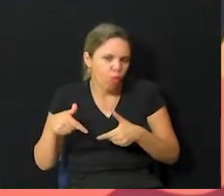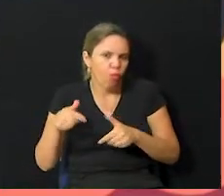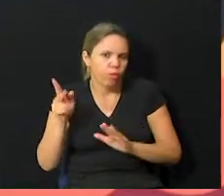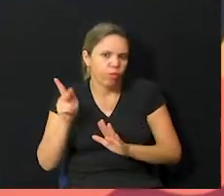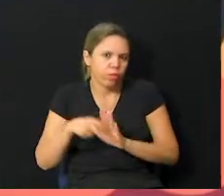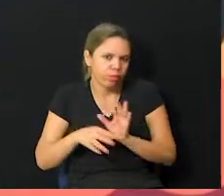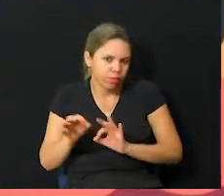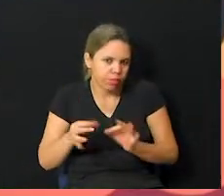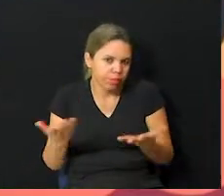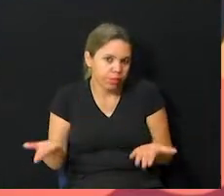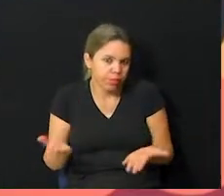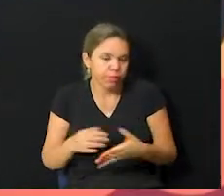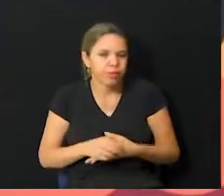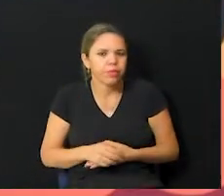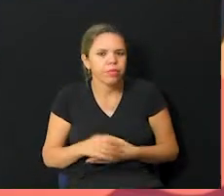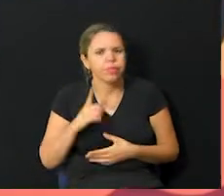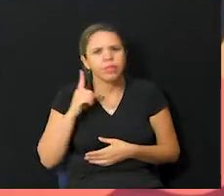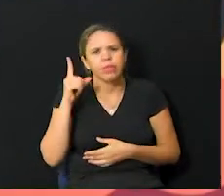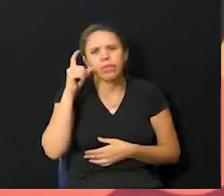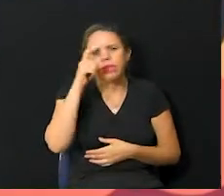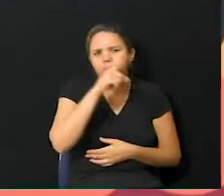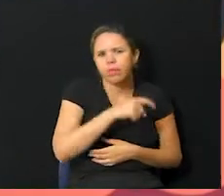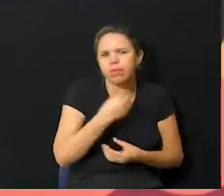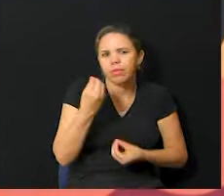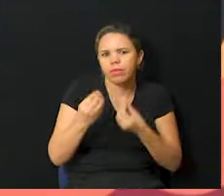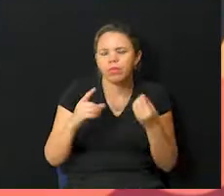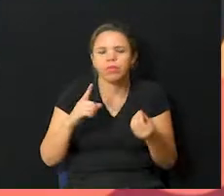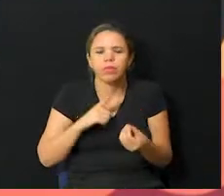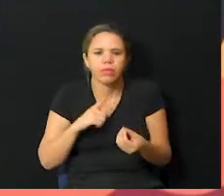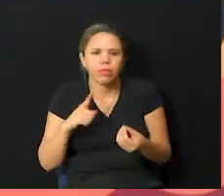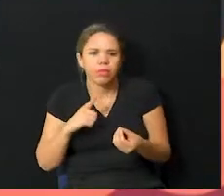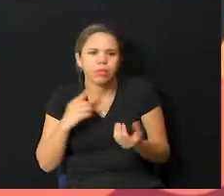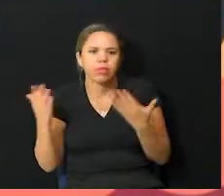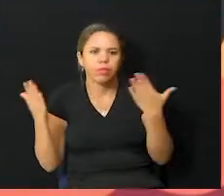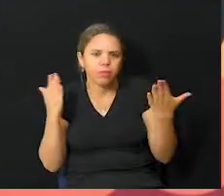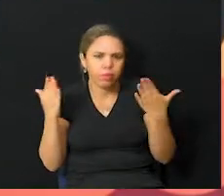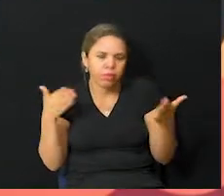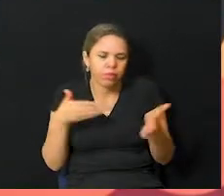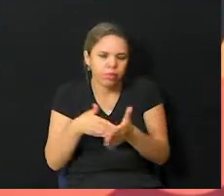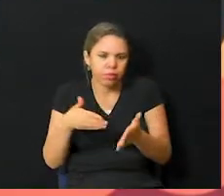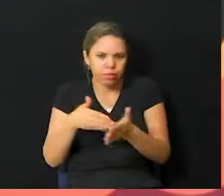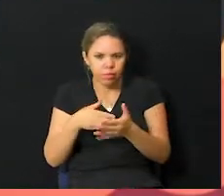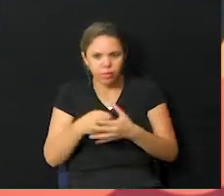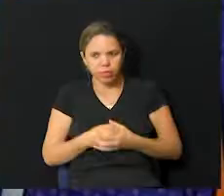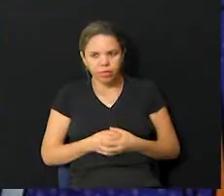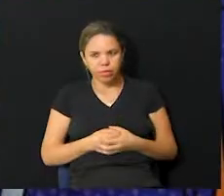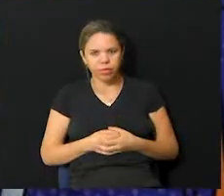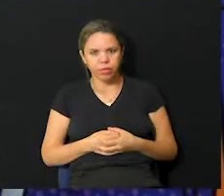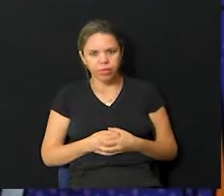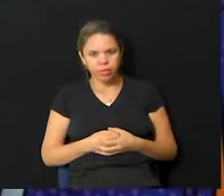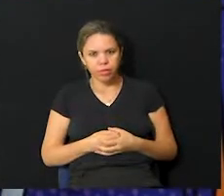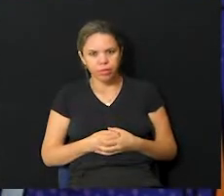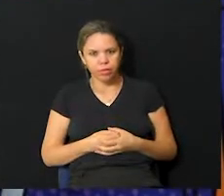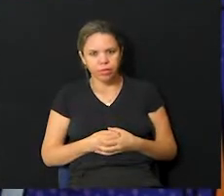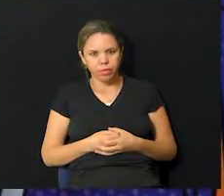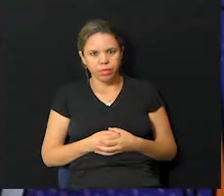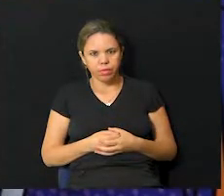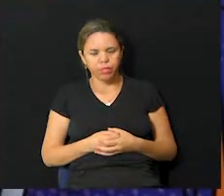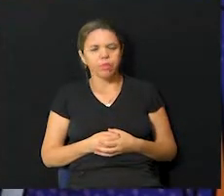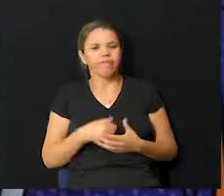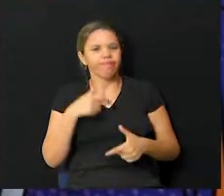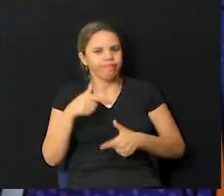esses projetos? Foi dificultoso, né? Teve ali, quais foram os obstáculos? Olha, foi